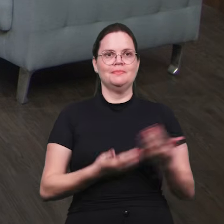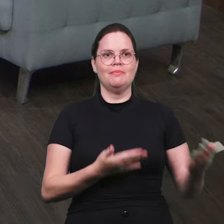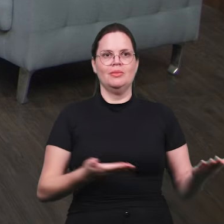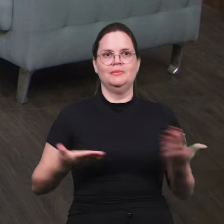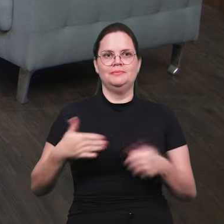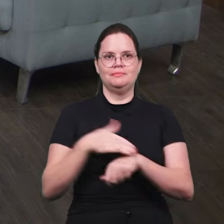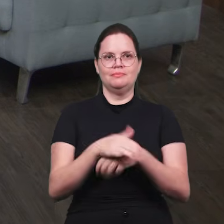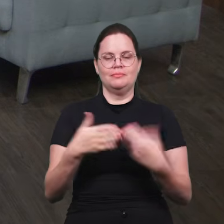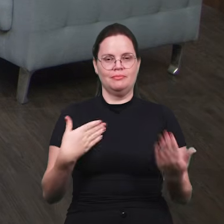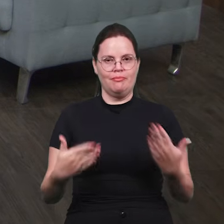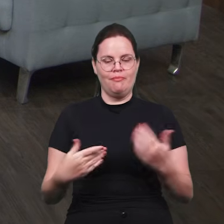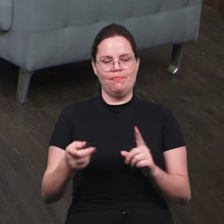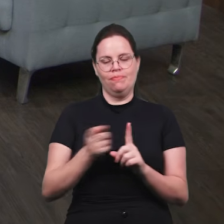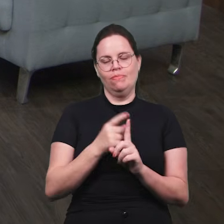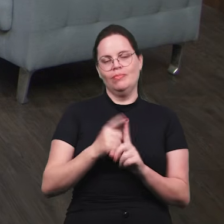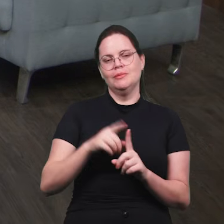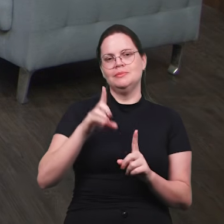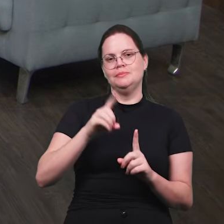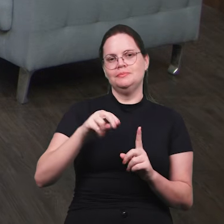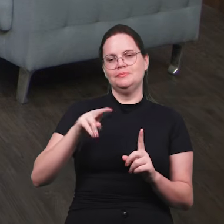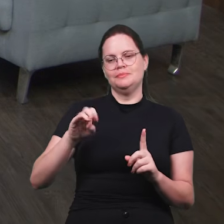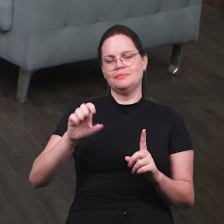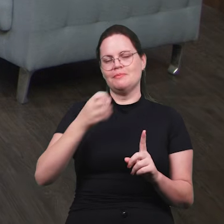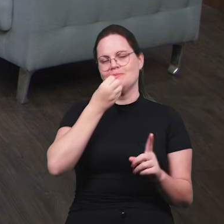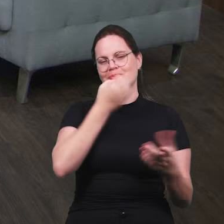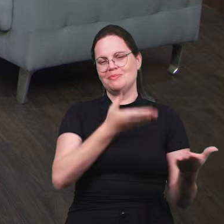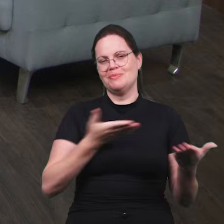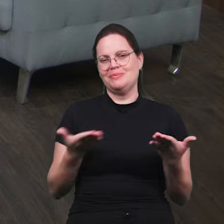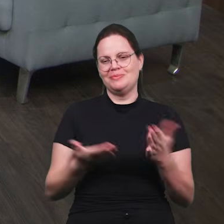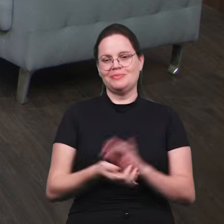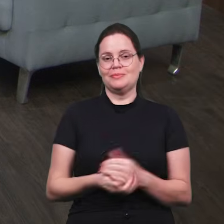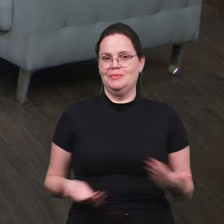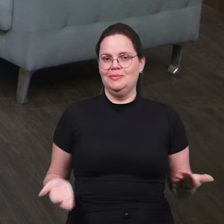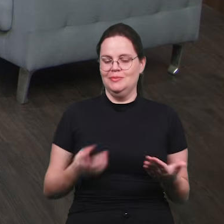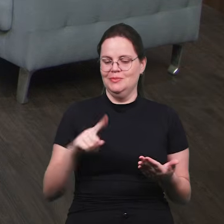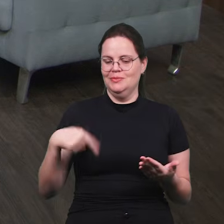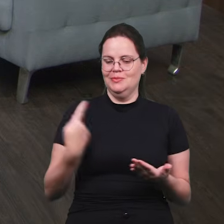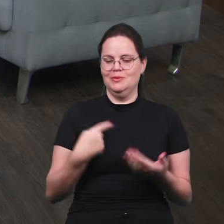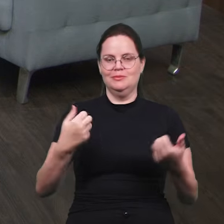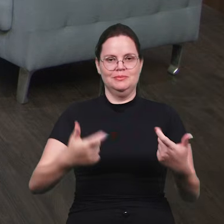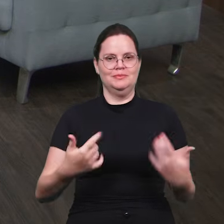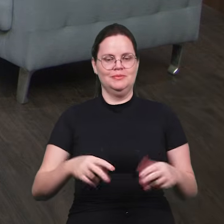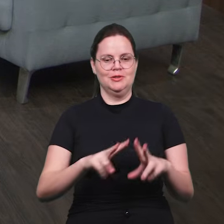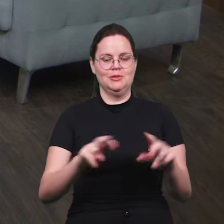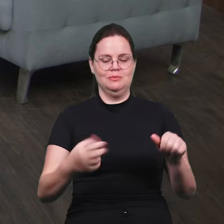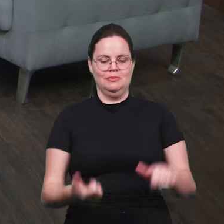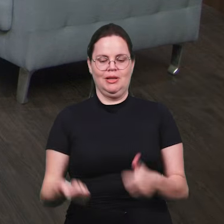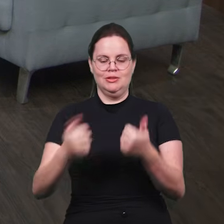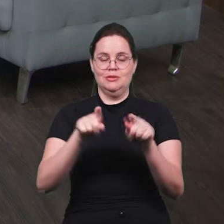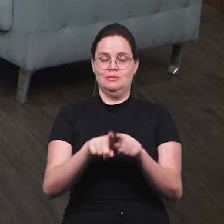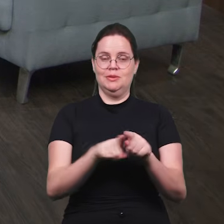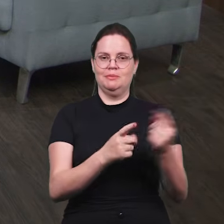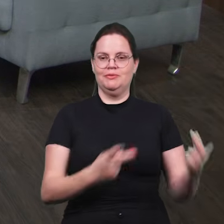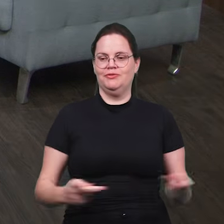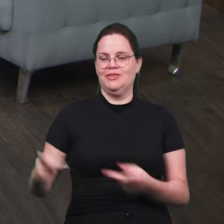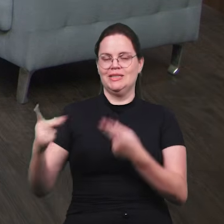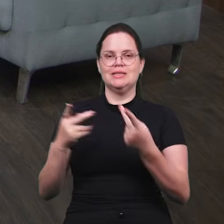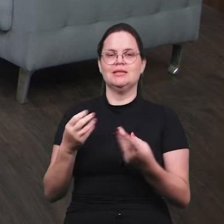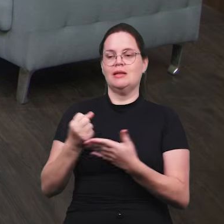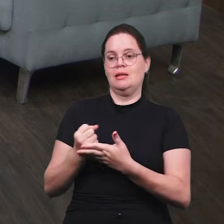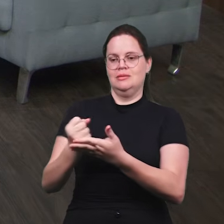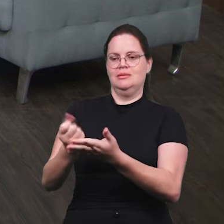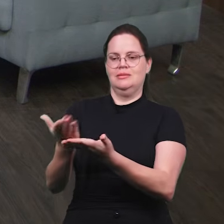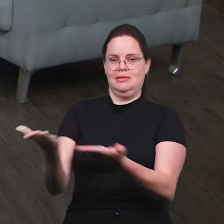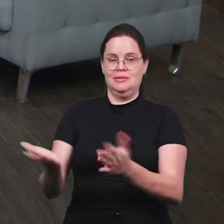Primeiramente, Daniel Perini, seja muito bem-vindo. Hoje nós vamos falar de batismos e visitas, assistência.